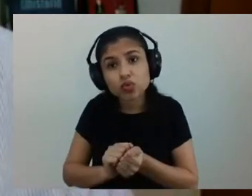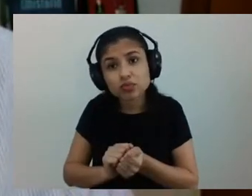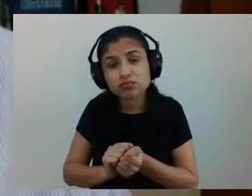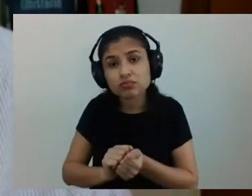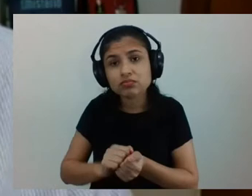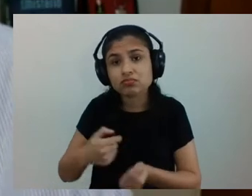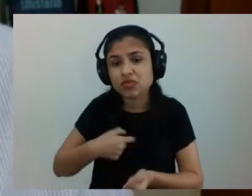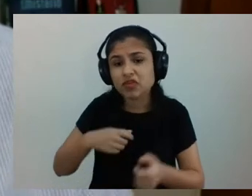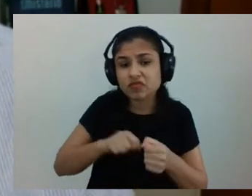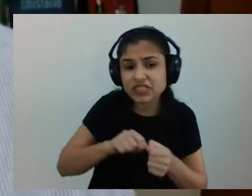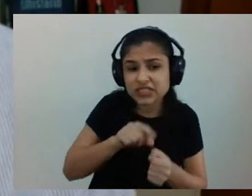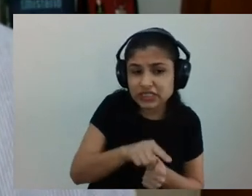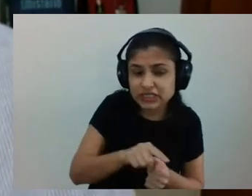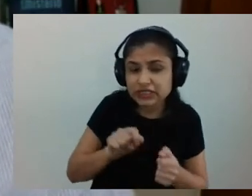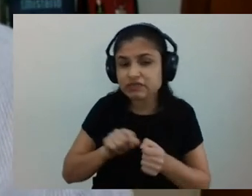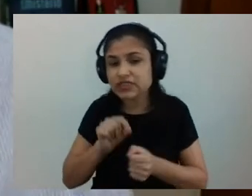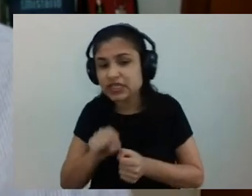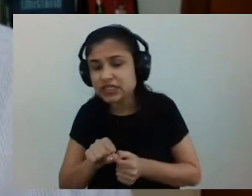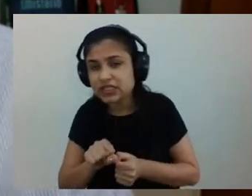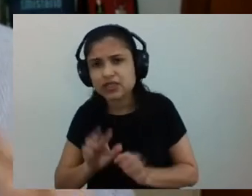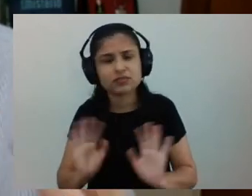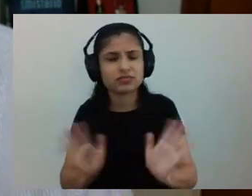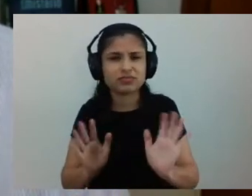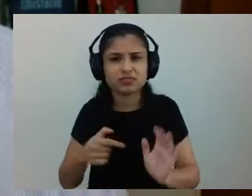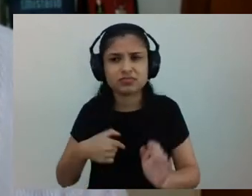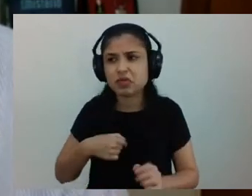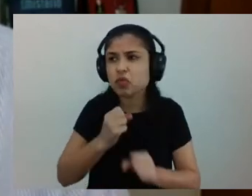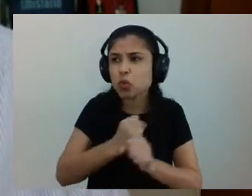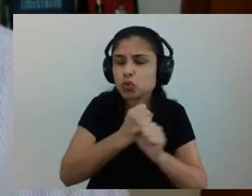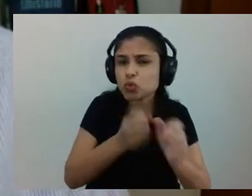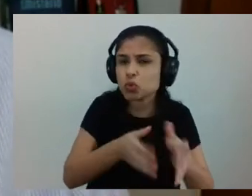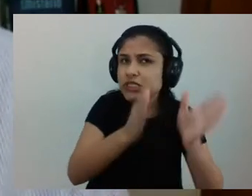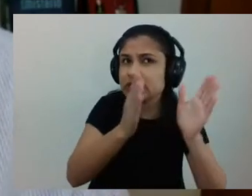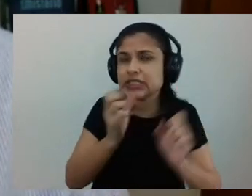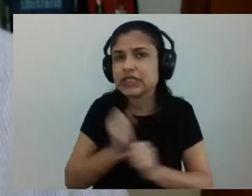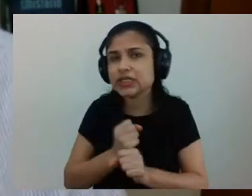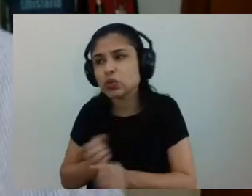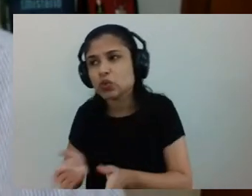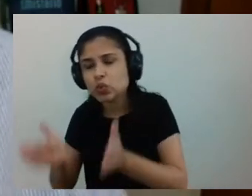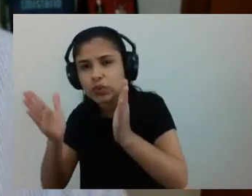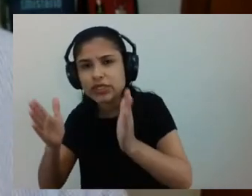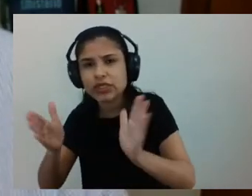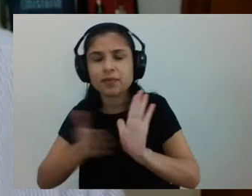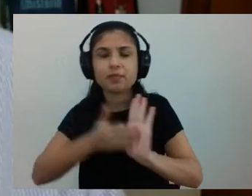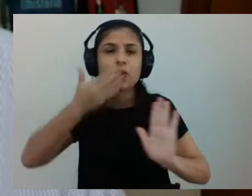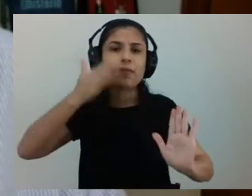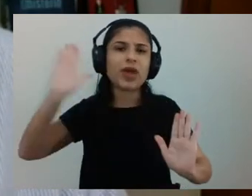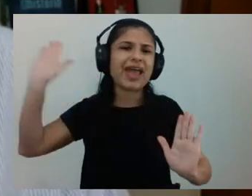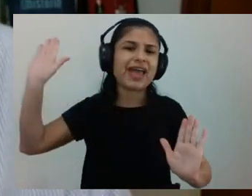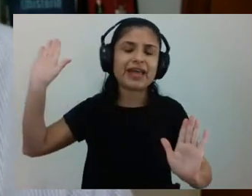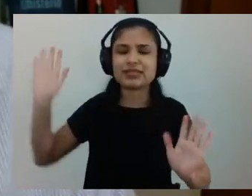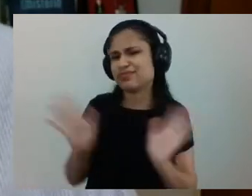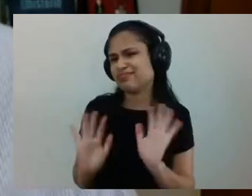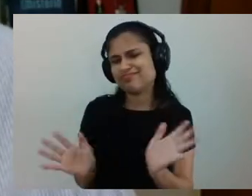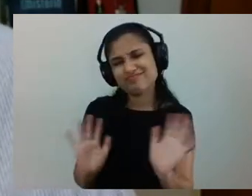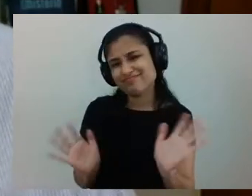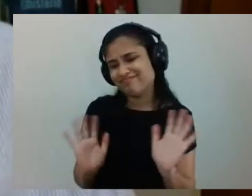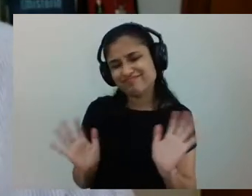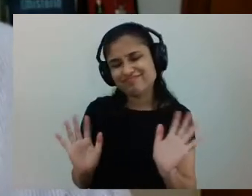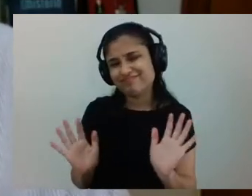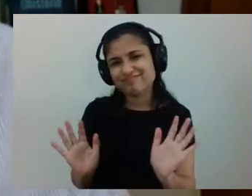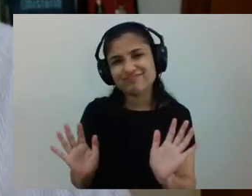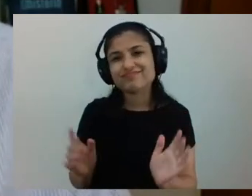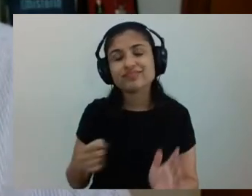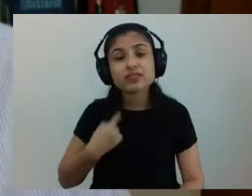fazer aquilo, que vou construir o prédio X, o prédio Y. Não vou fazer promessas dessas para vocês. A gente sabe